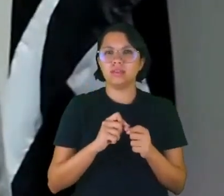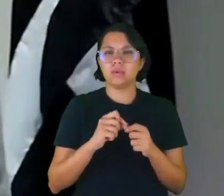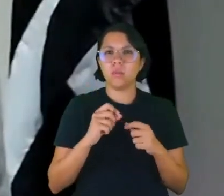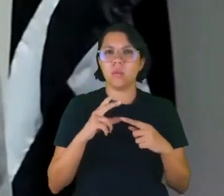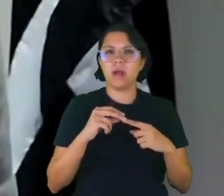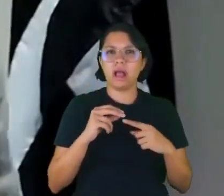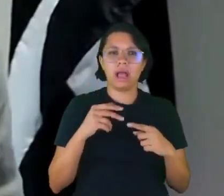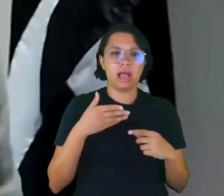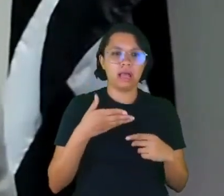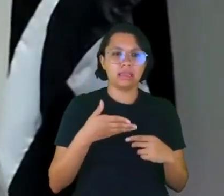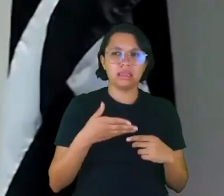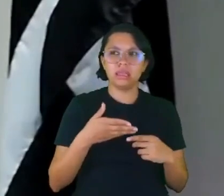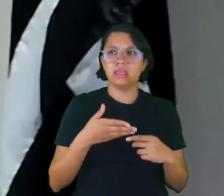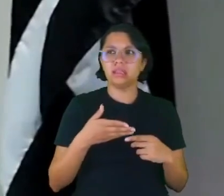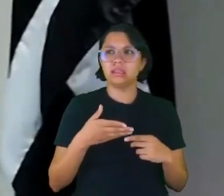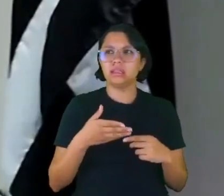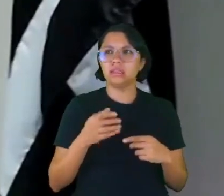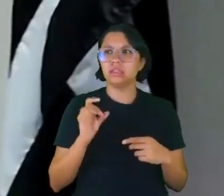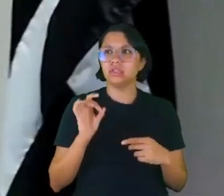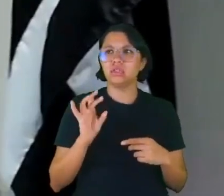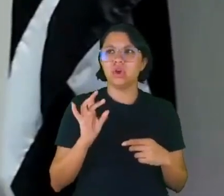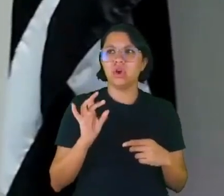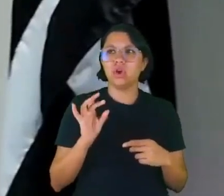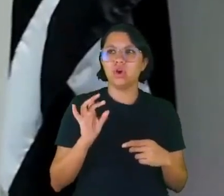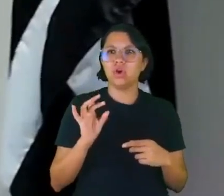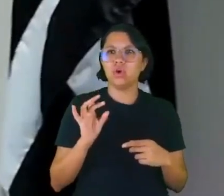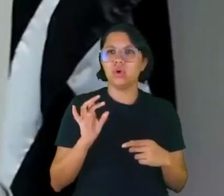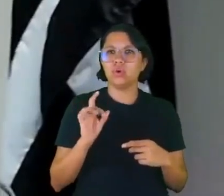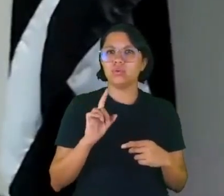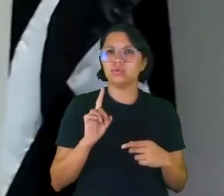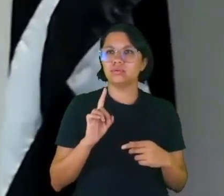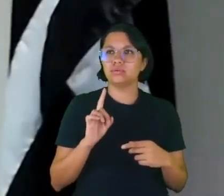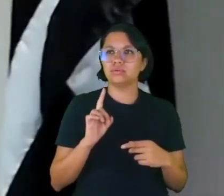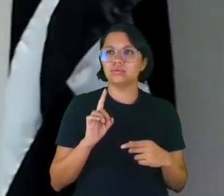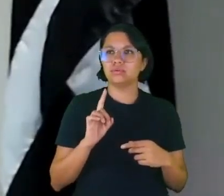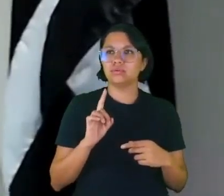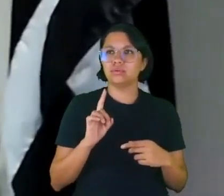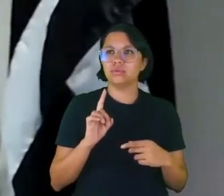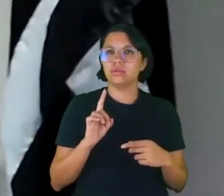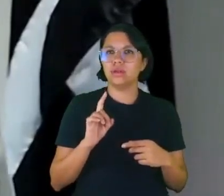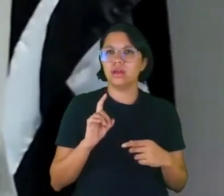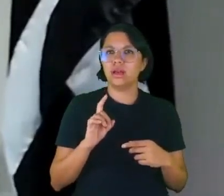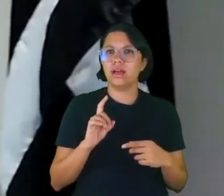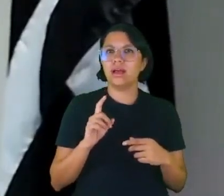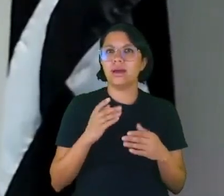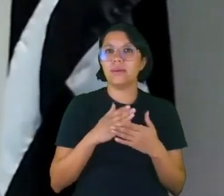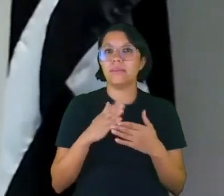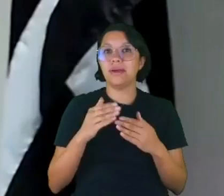Ou com a caneta, não, só com parte de fora caneta.